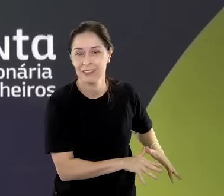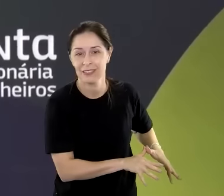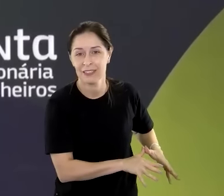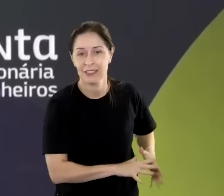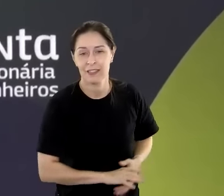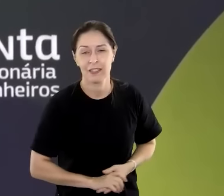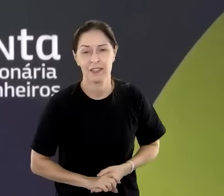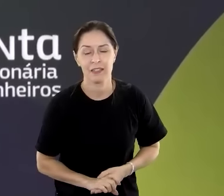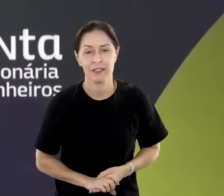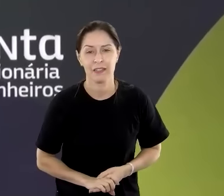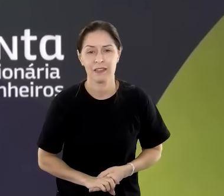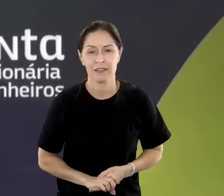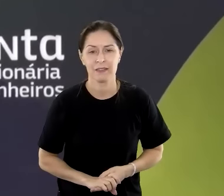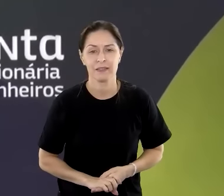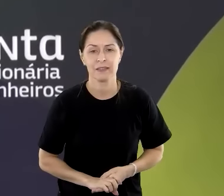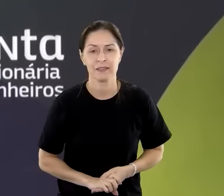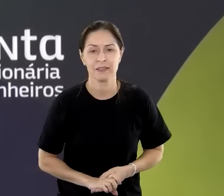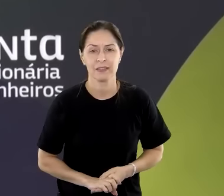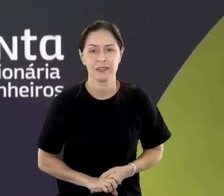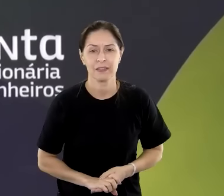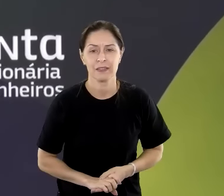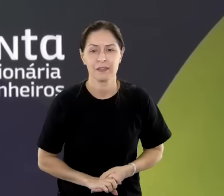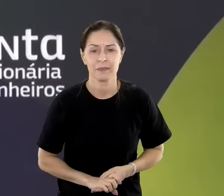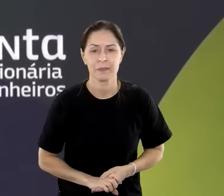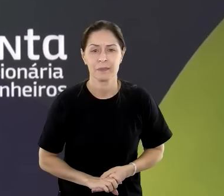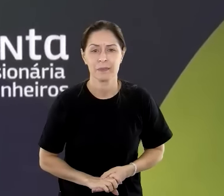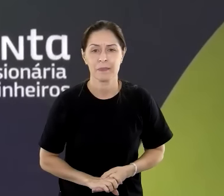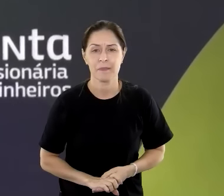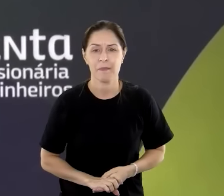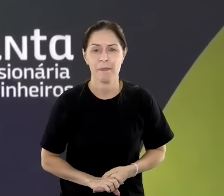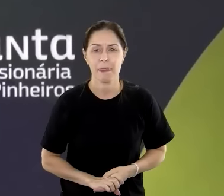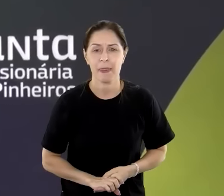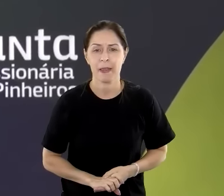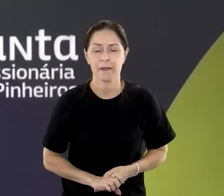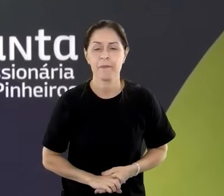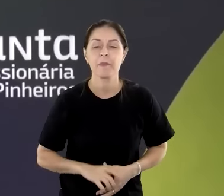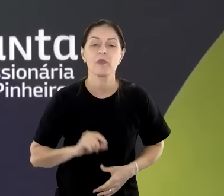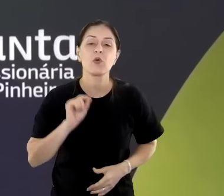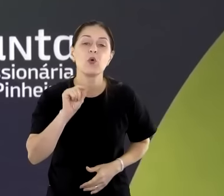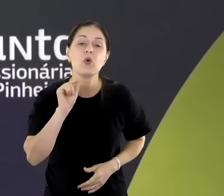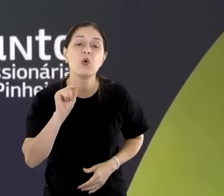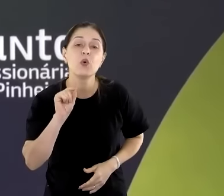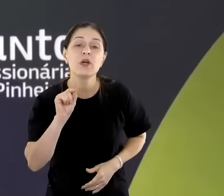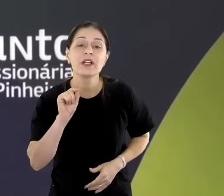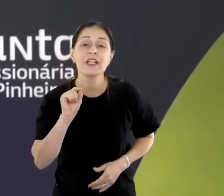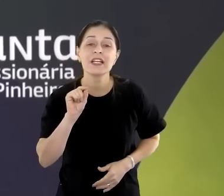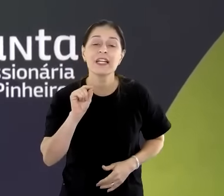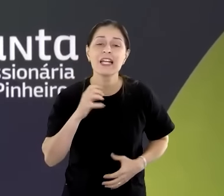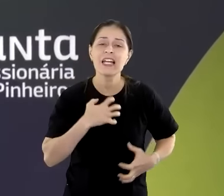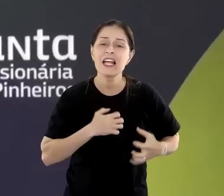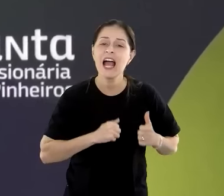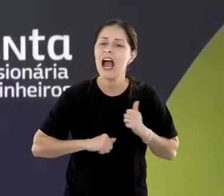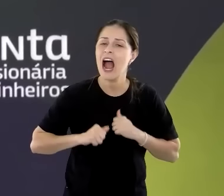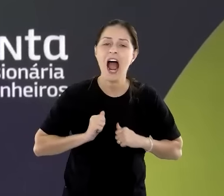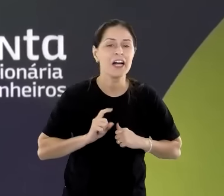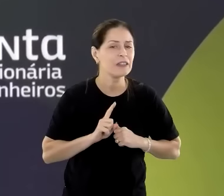olhar para o texto e responder o que não é ansiedade.